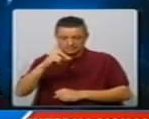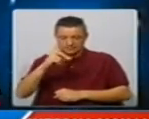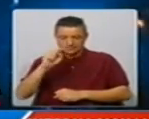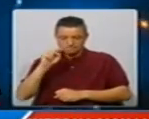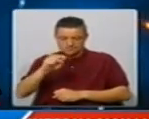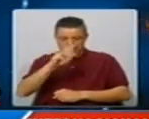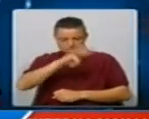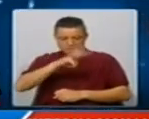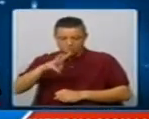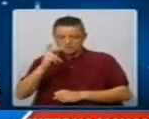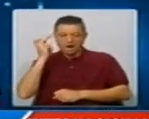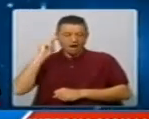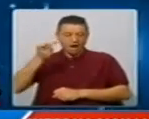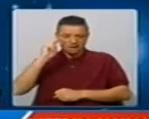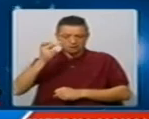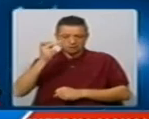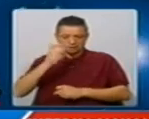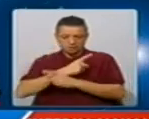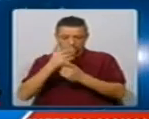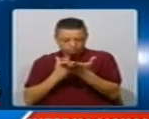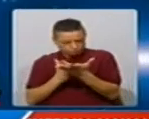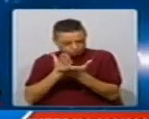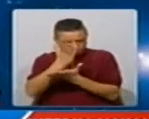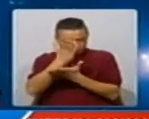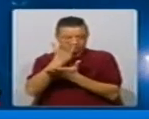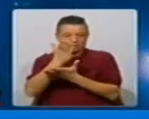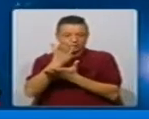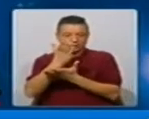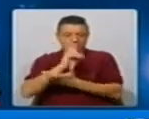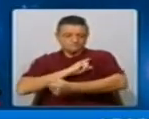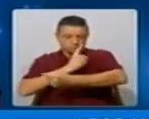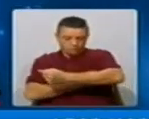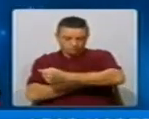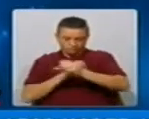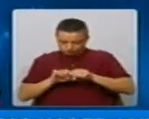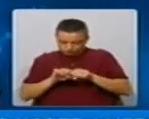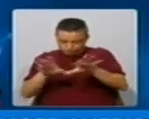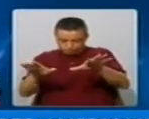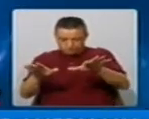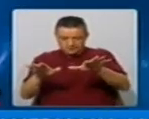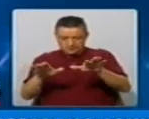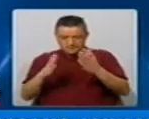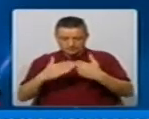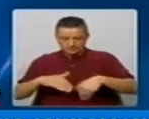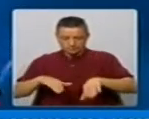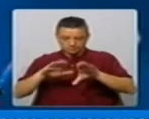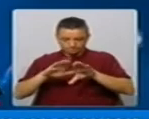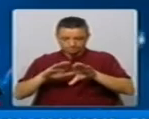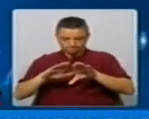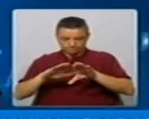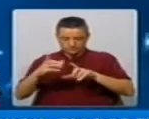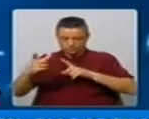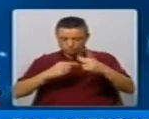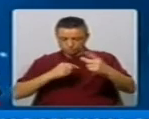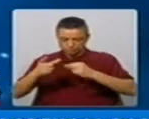de anos, foram autenticamente rasgadas pelo efeito gravitacional desse enxame. E por isso o resultado foi uma imensidão de estrelas,